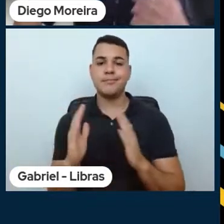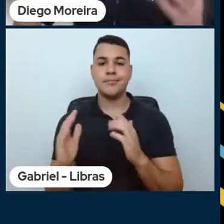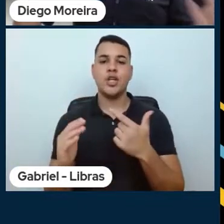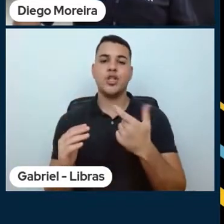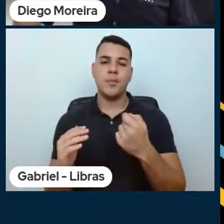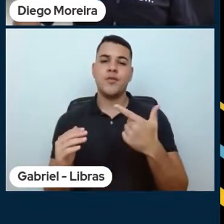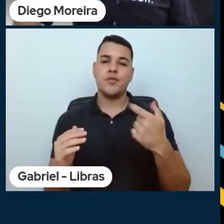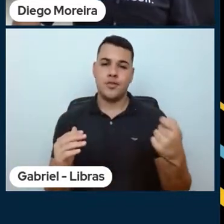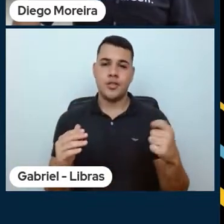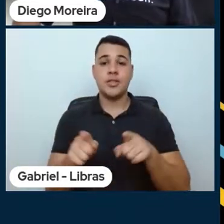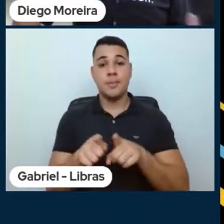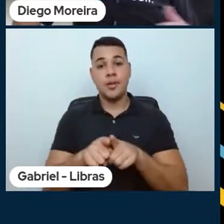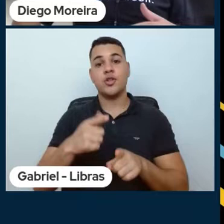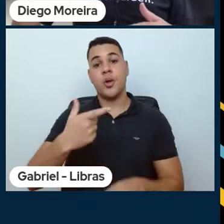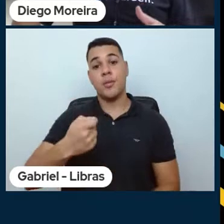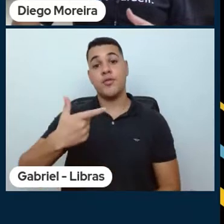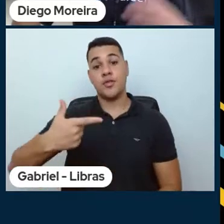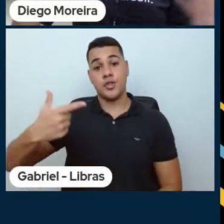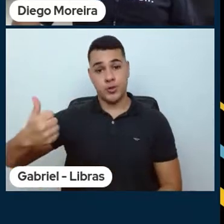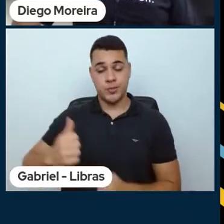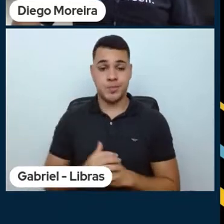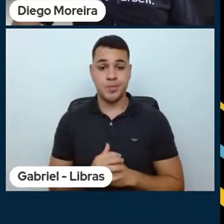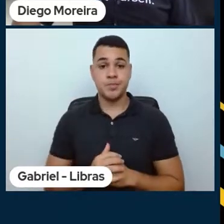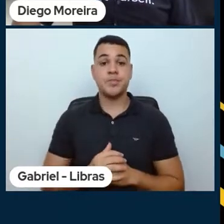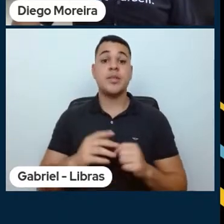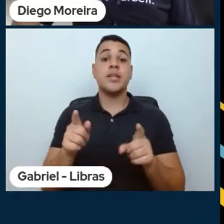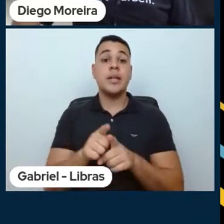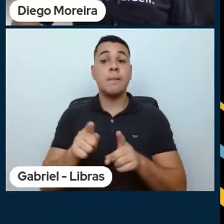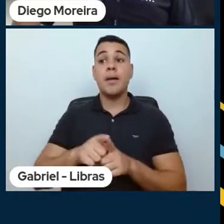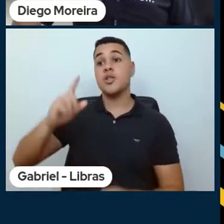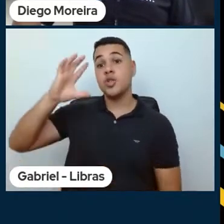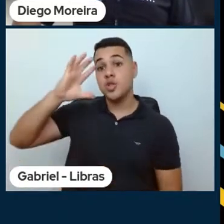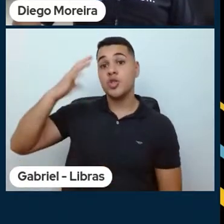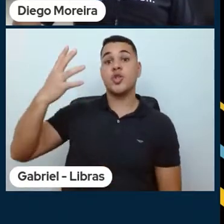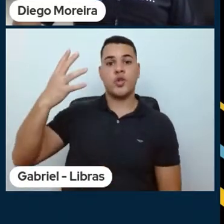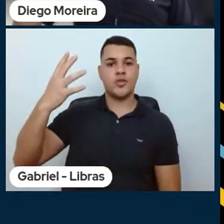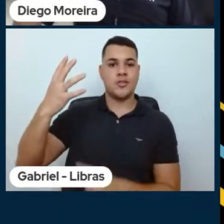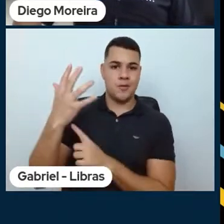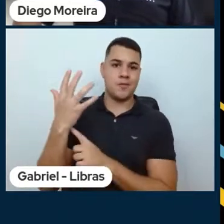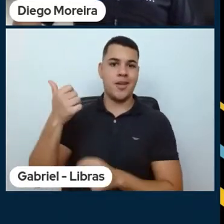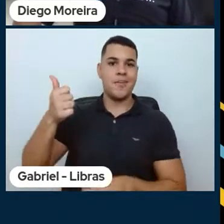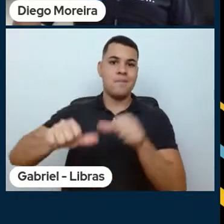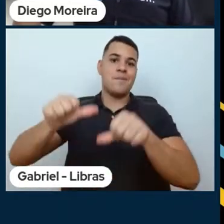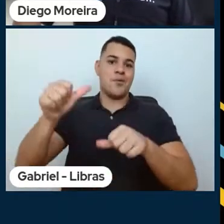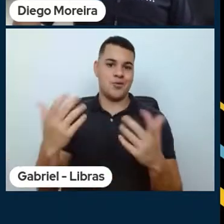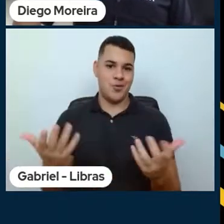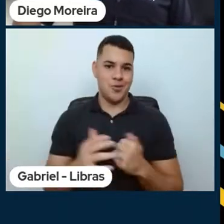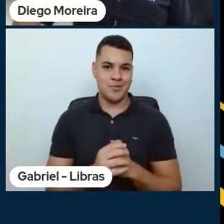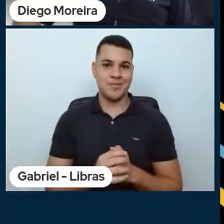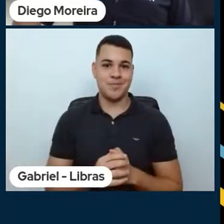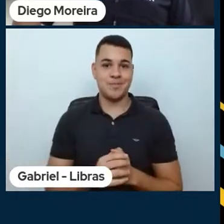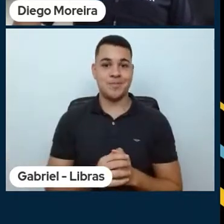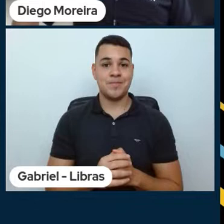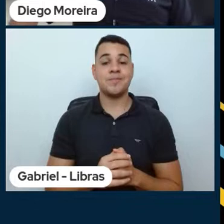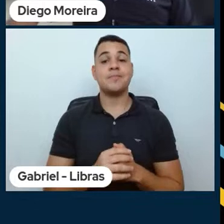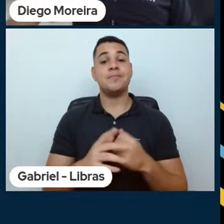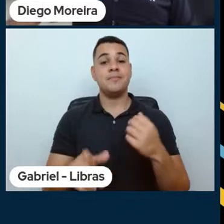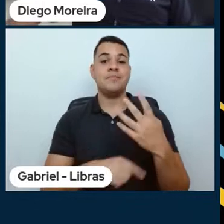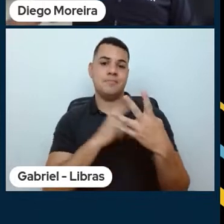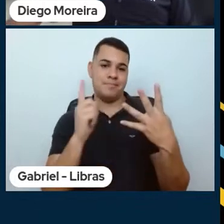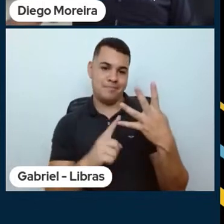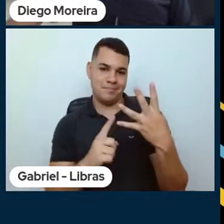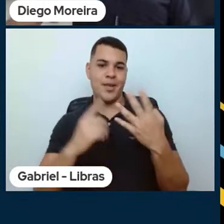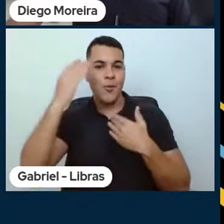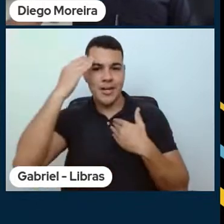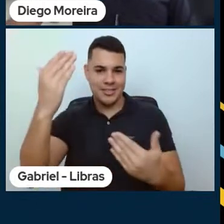Um pouco da nossa solução e como que a gente resolveu essa uma dor do mercado, que era essa tradução global, e o agradecimento final.